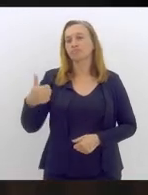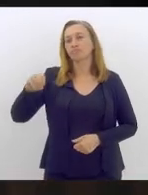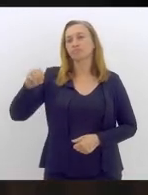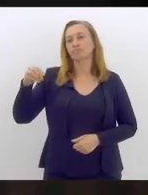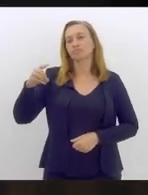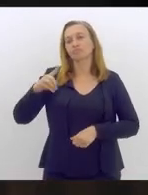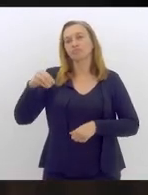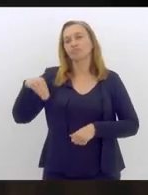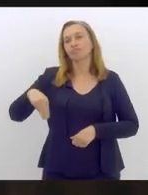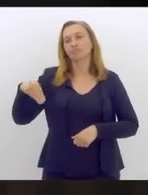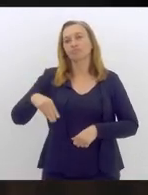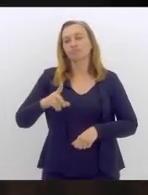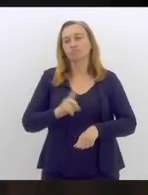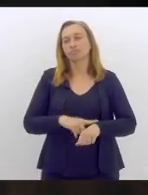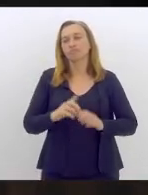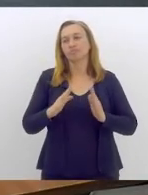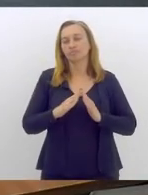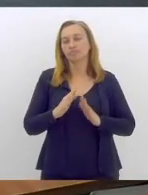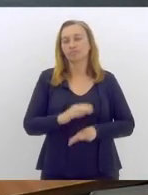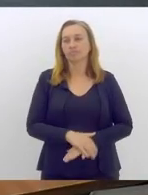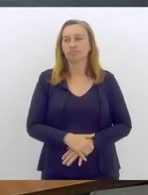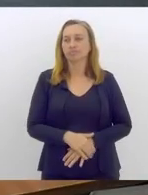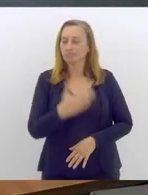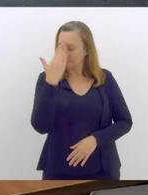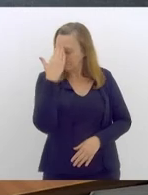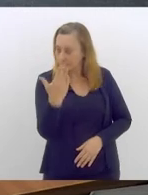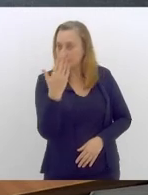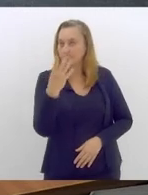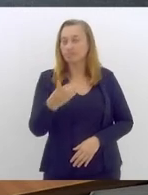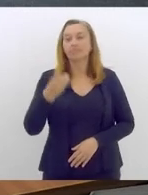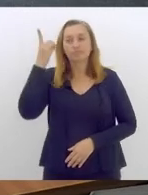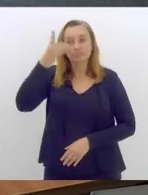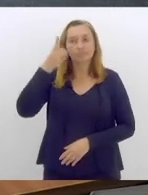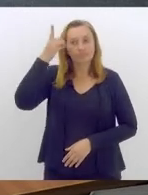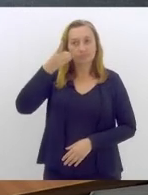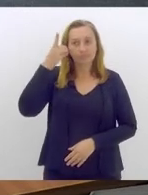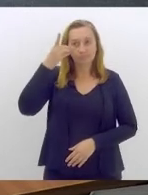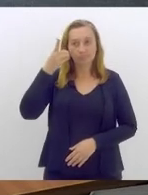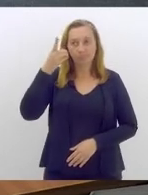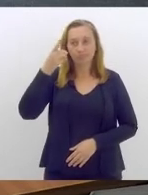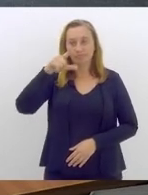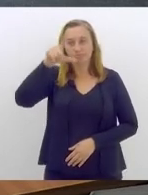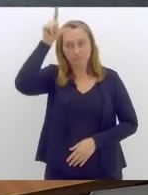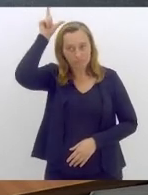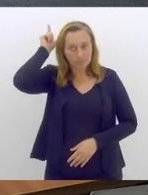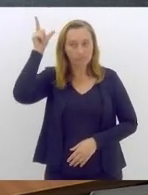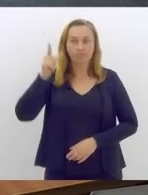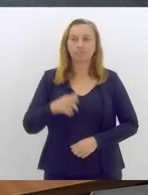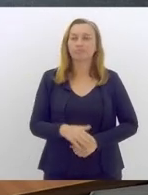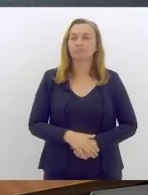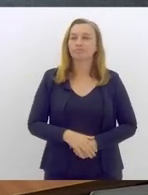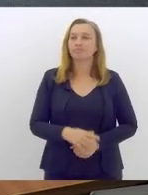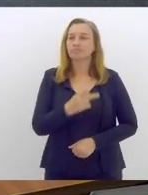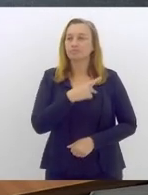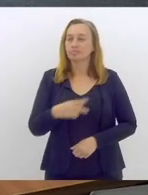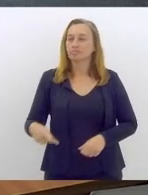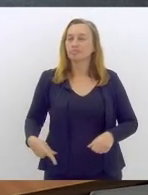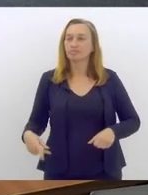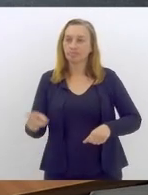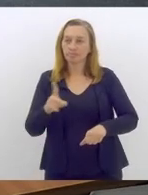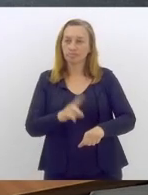10 minutos muito obrigada Deputado Luiz Paulo Presidente neste momento